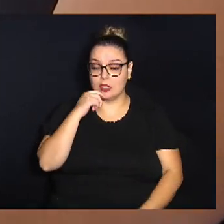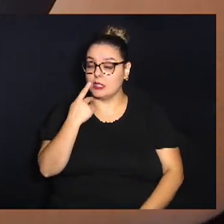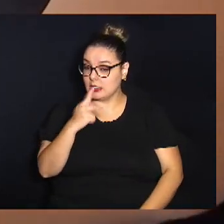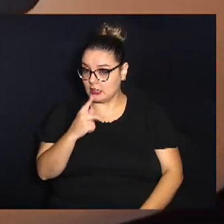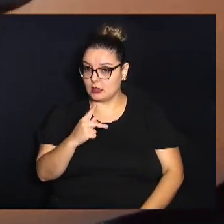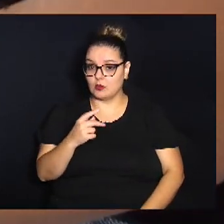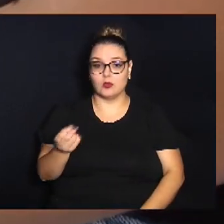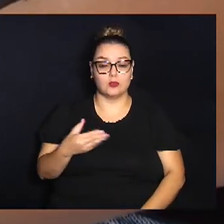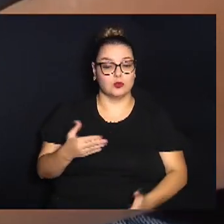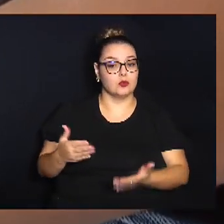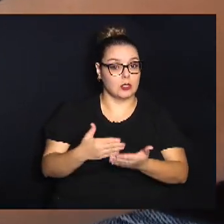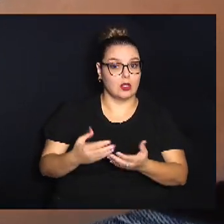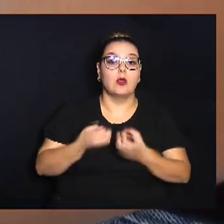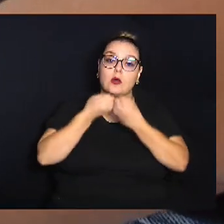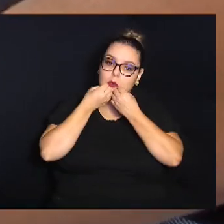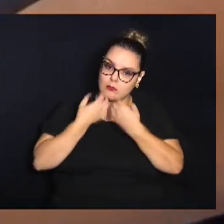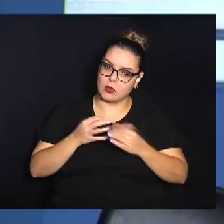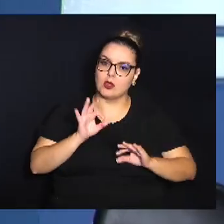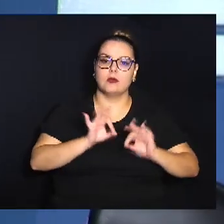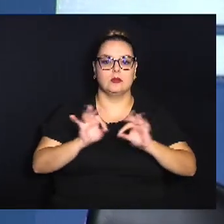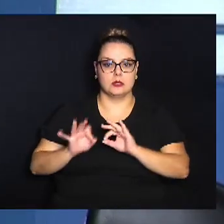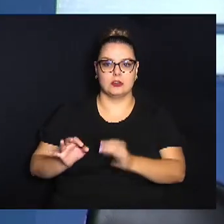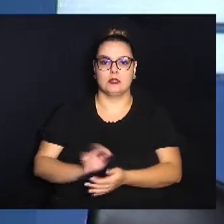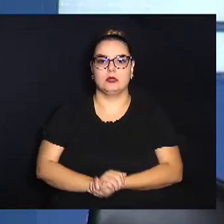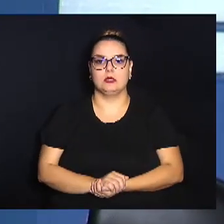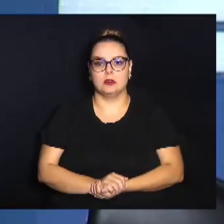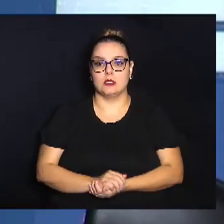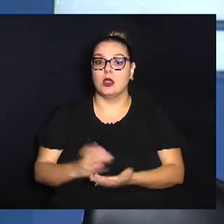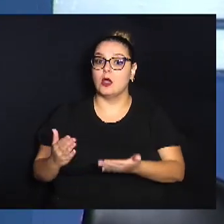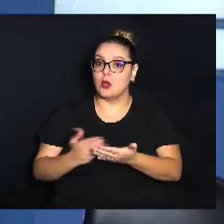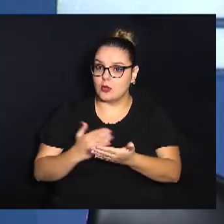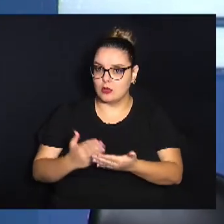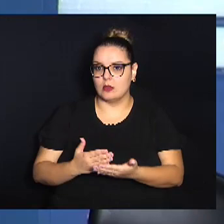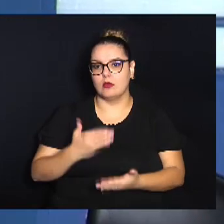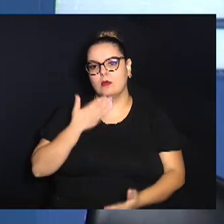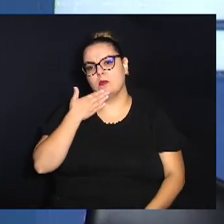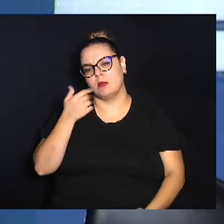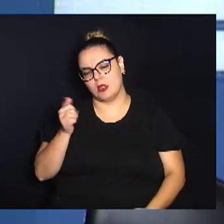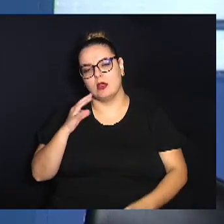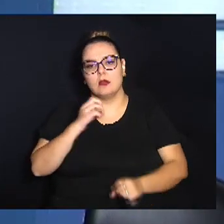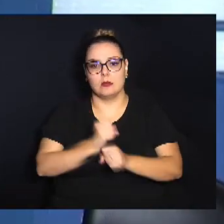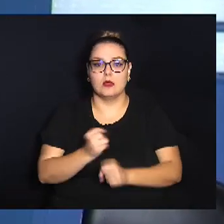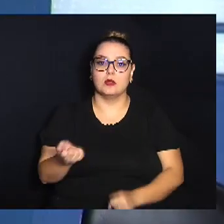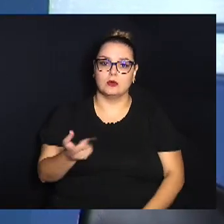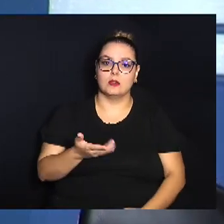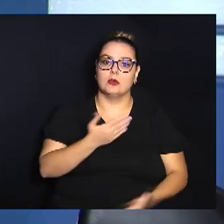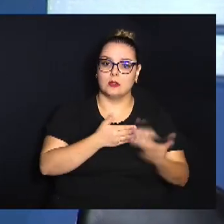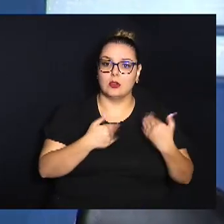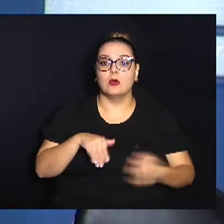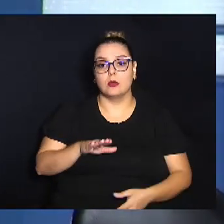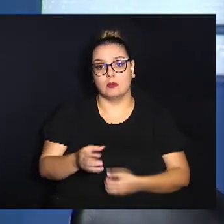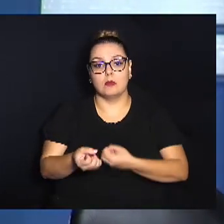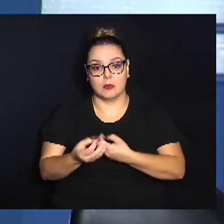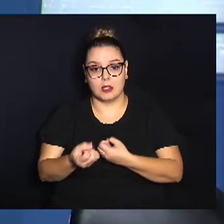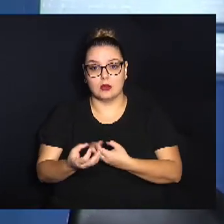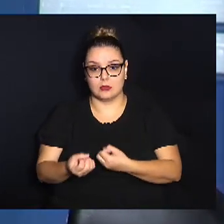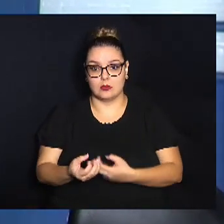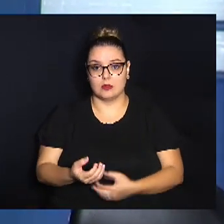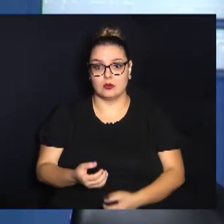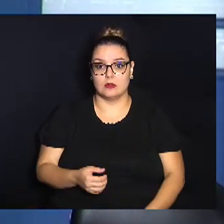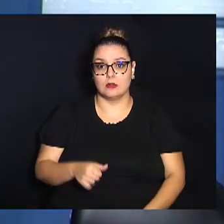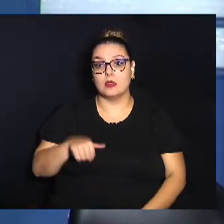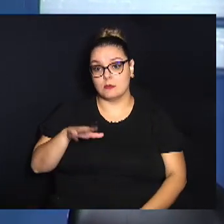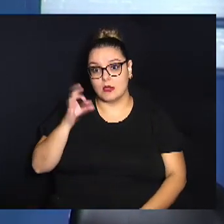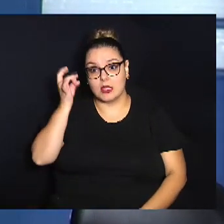novo cartão está muito mais organizado. E esse cartão ele está muito mais completo do que o antigo, com mais informações e muito